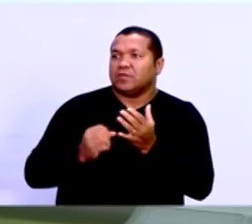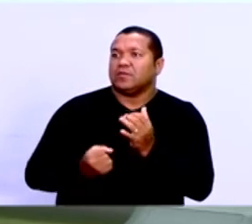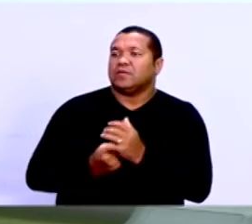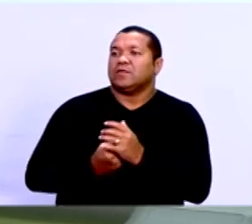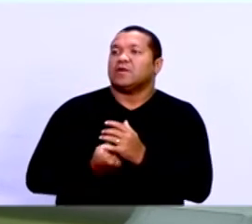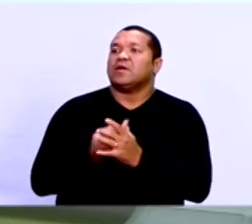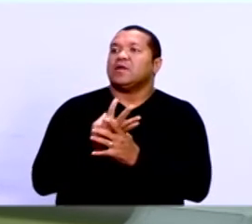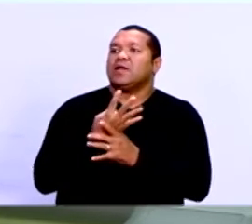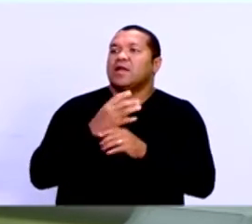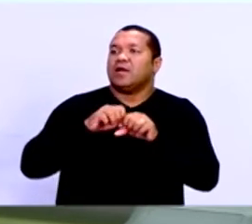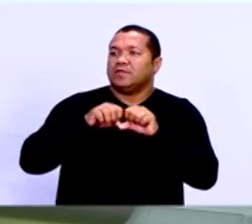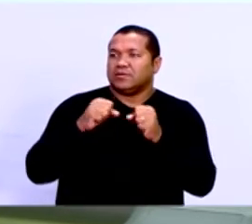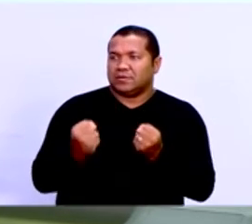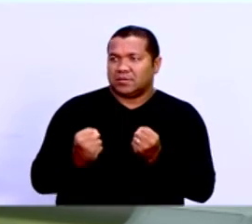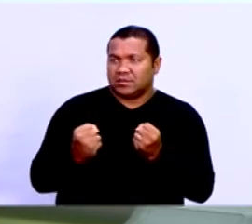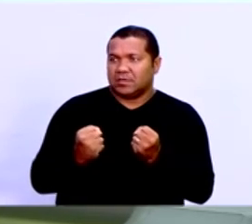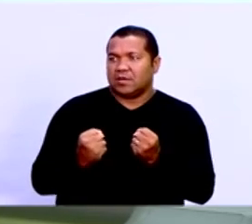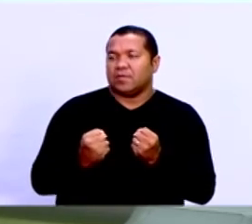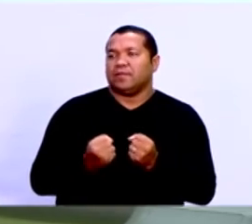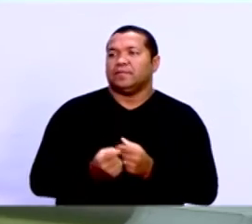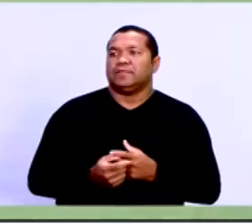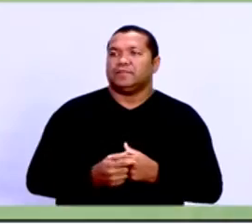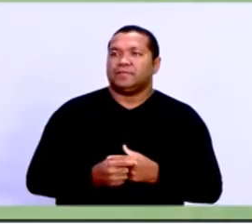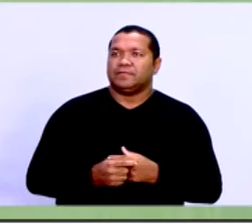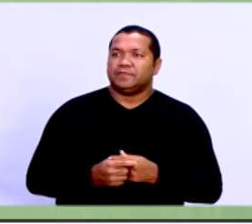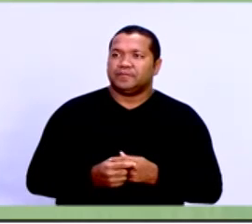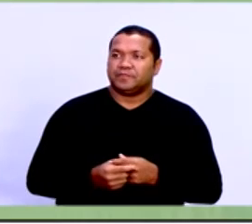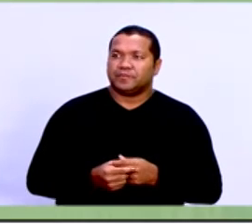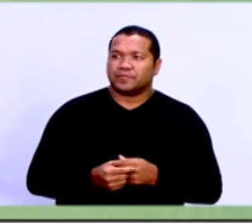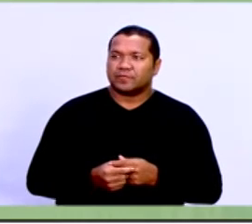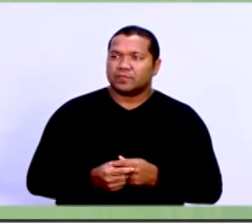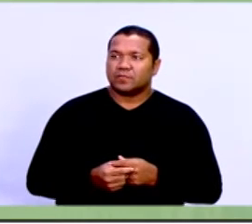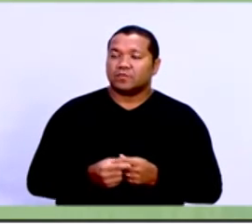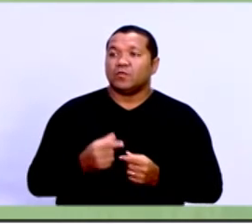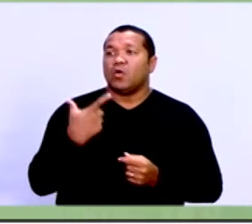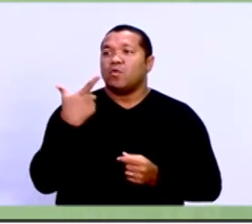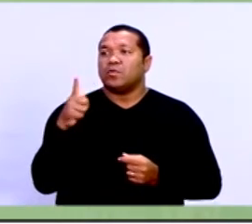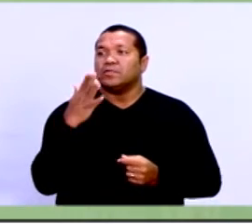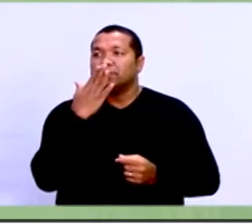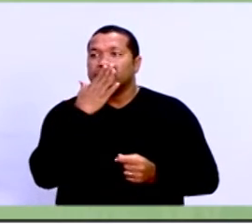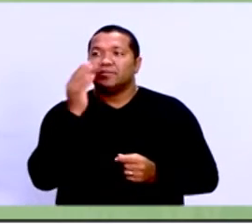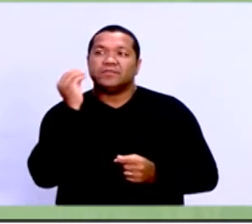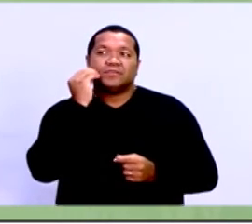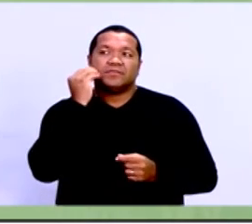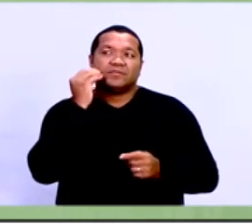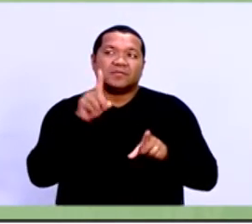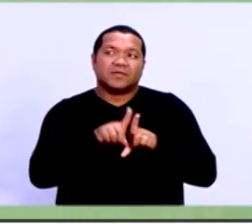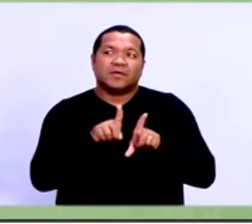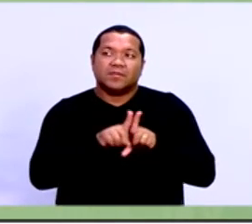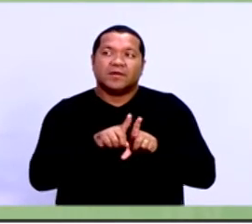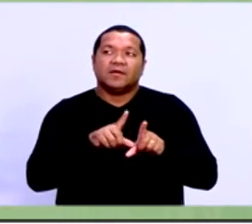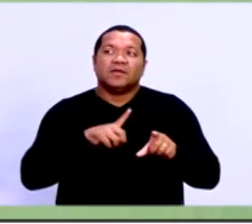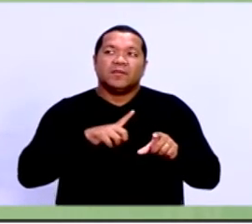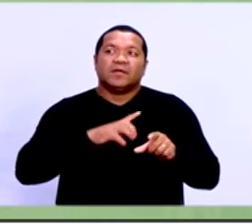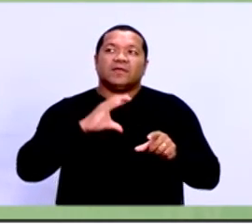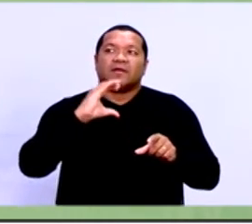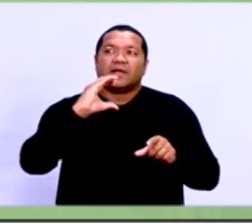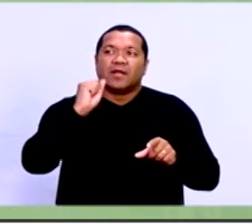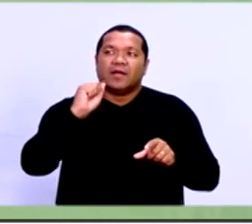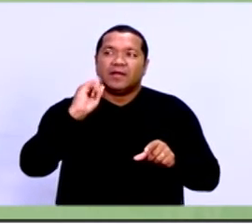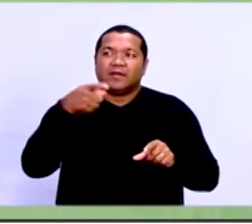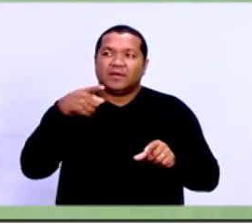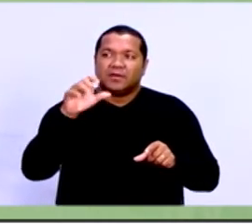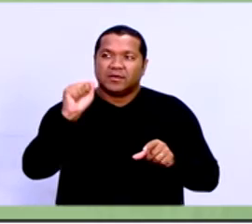estão voltando à nossa fase de testes o outro tipo de teste que nós temos também é o teste caixa preta